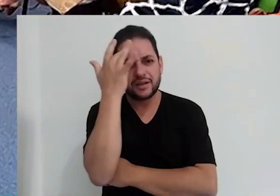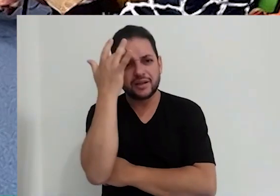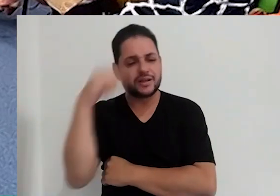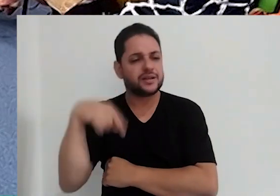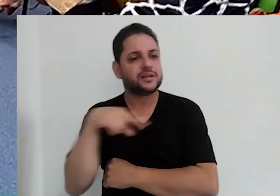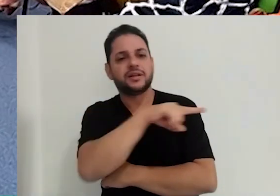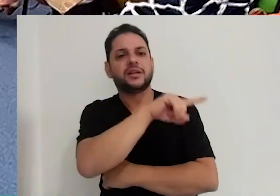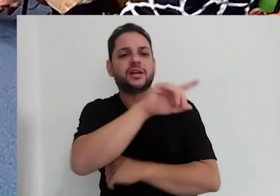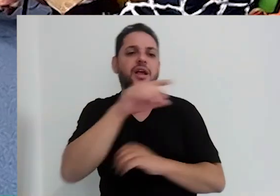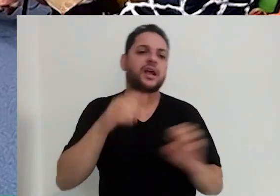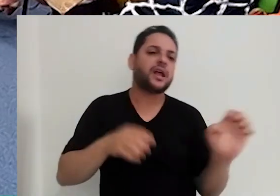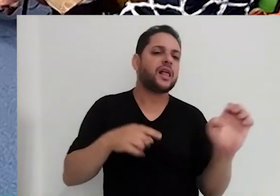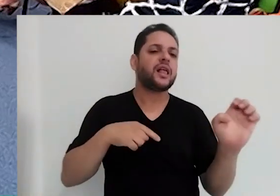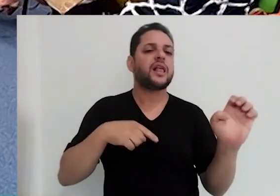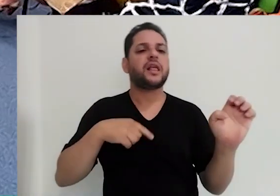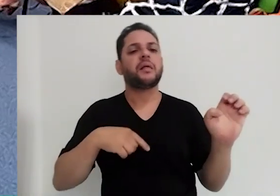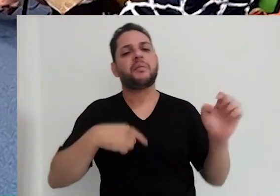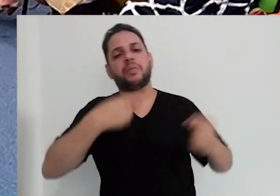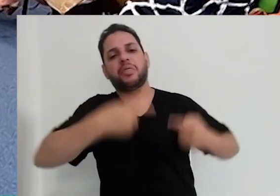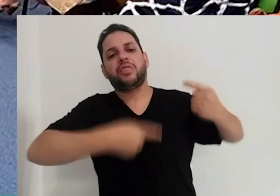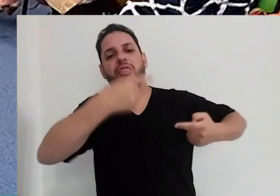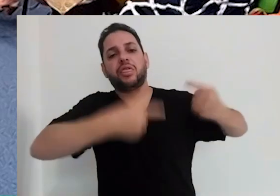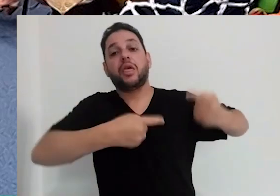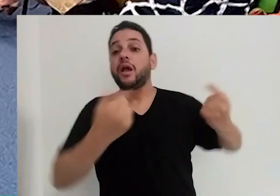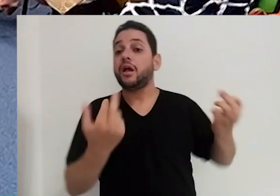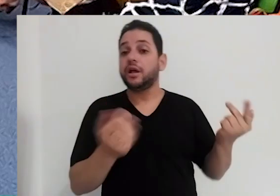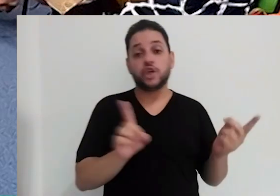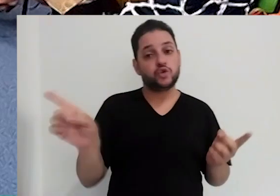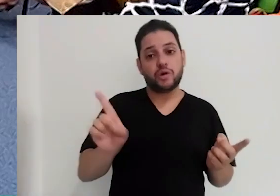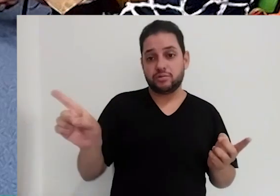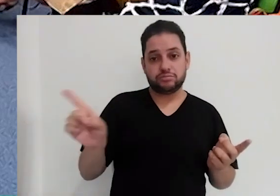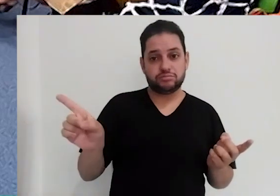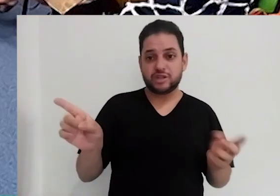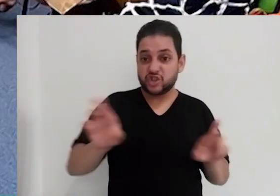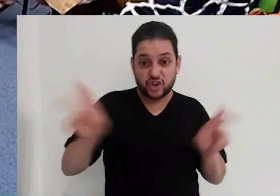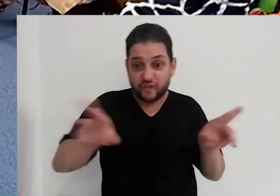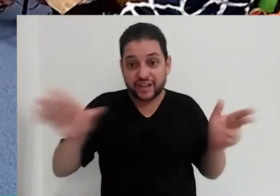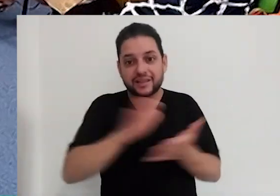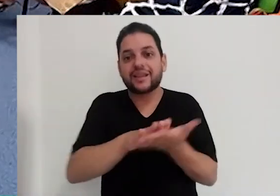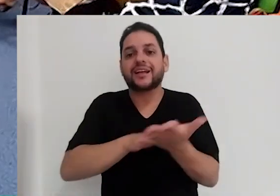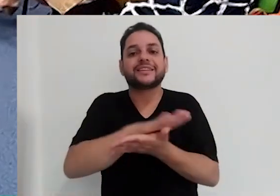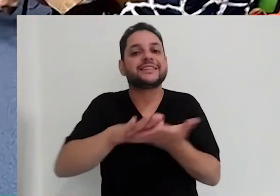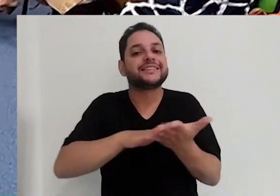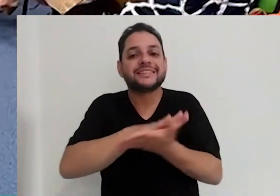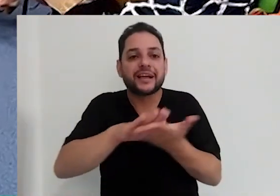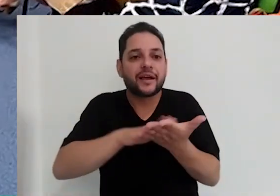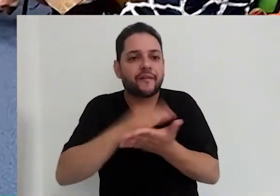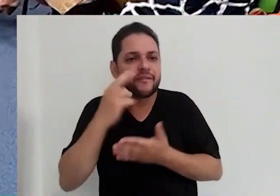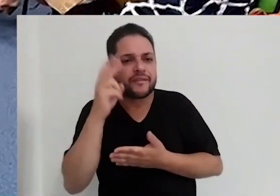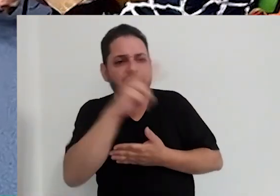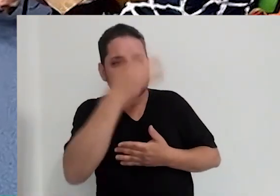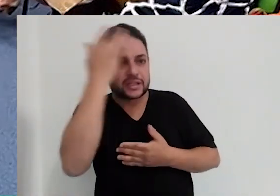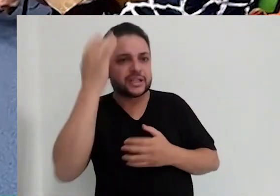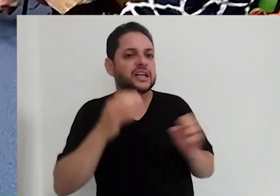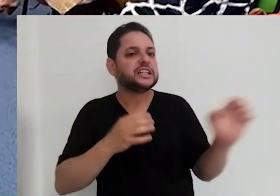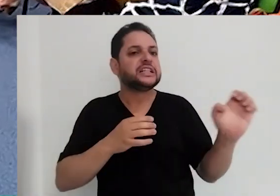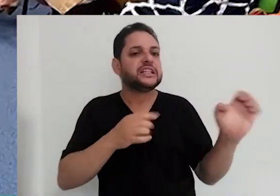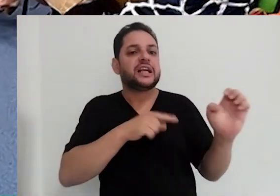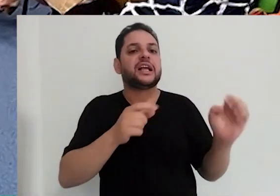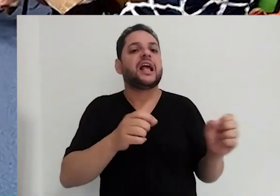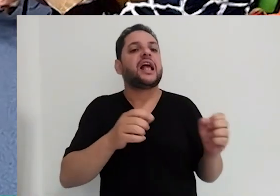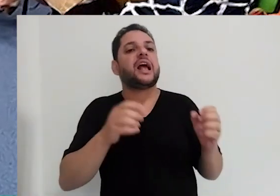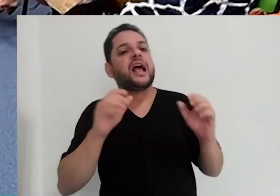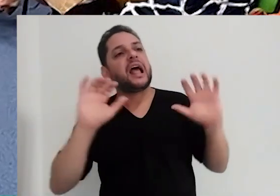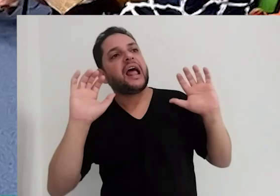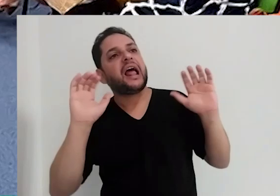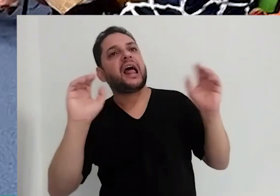a esquerda é tão punitivista quanto a direita no Brasil não tem diferença eu vejo as pessoas da esquerda comemorando Ah pegou 30 anos